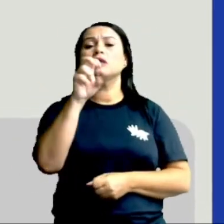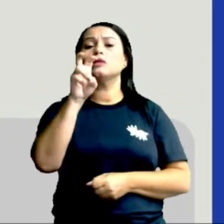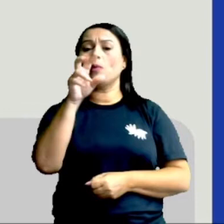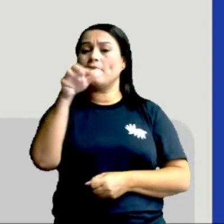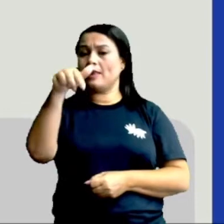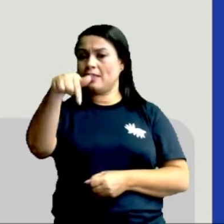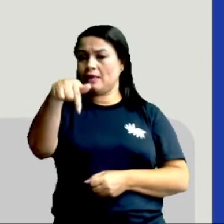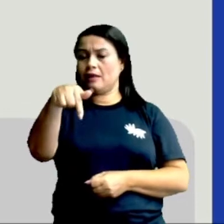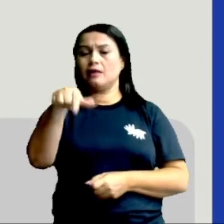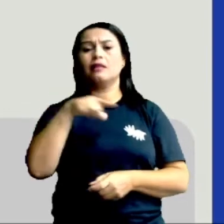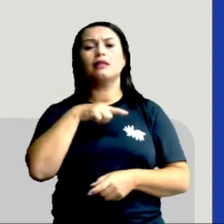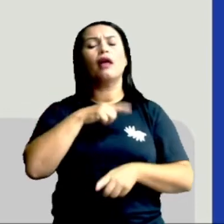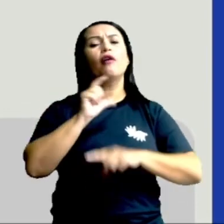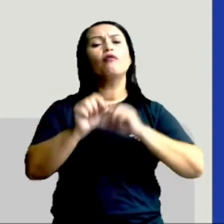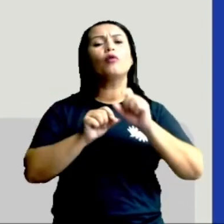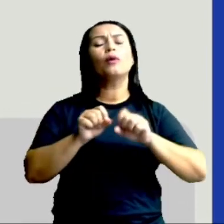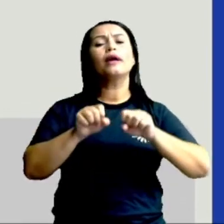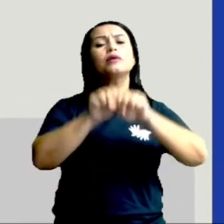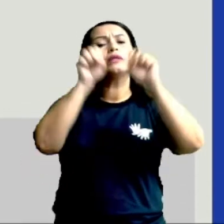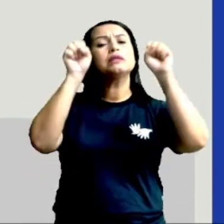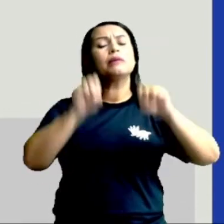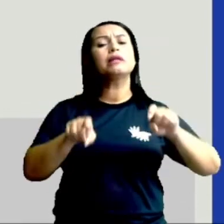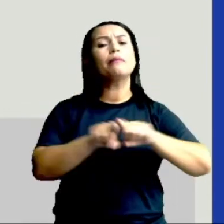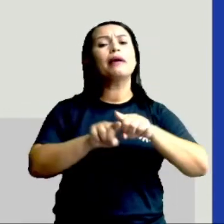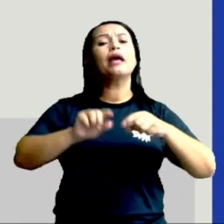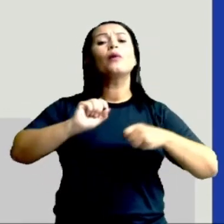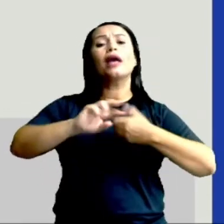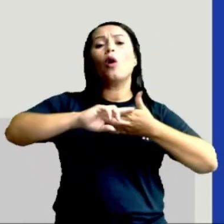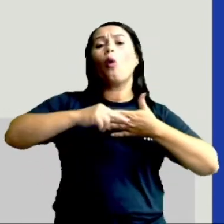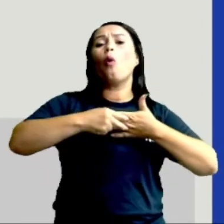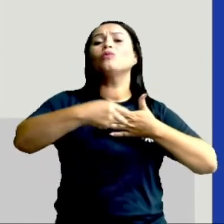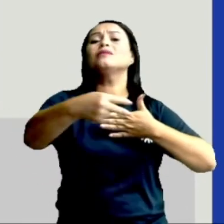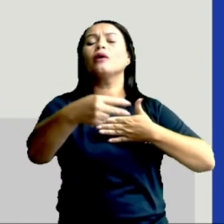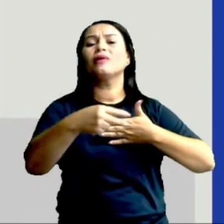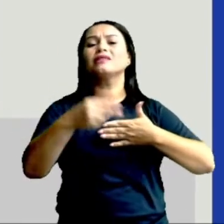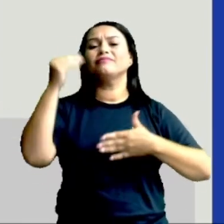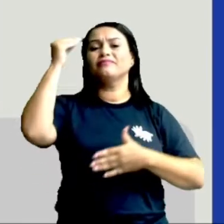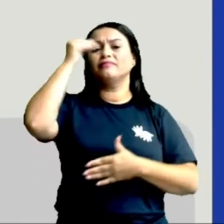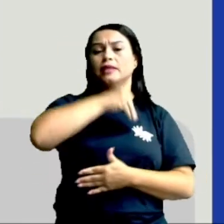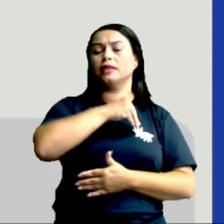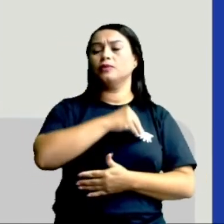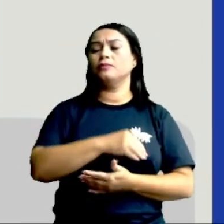1857, tá? O sistema, em consequência, fracassou.